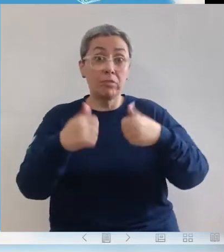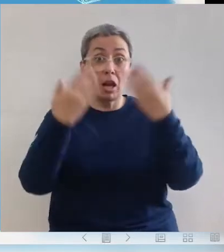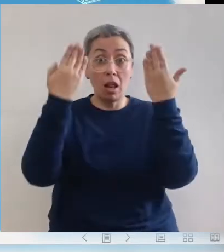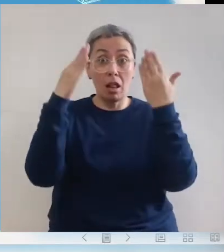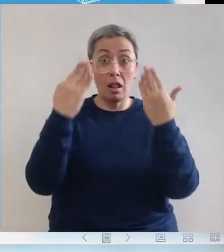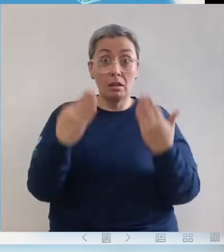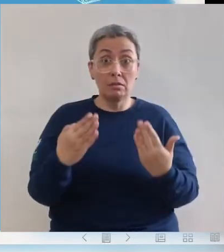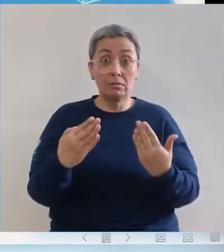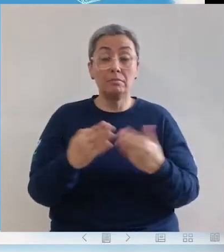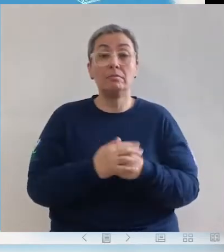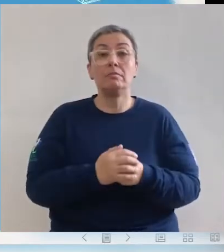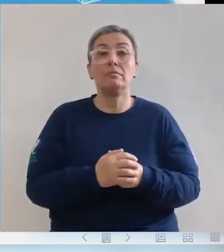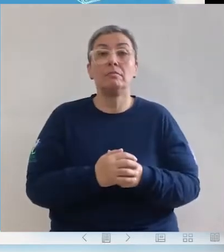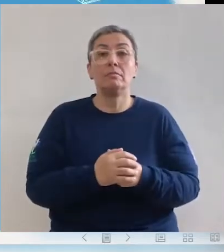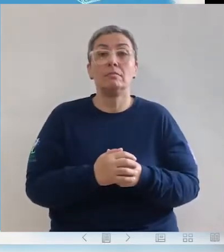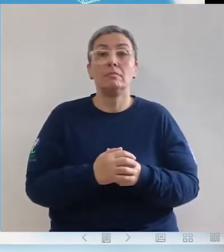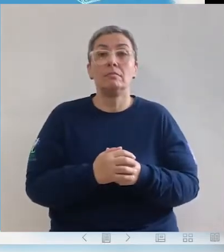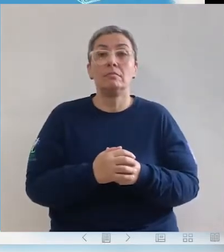análise.